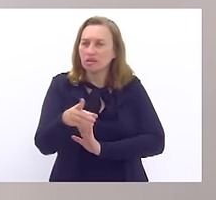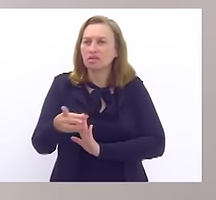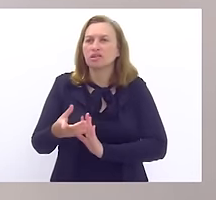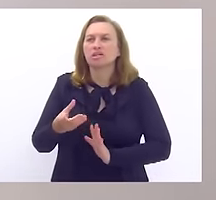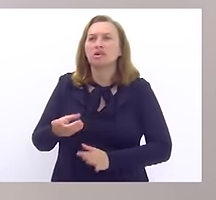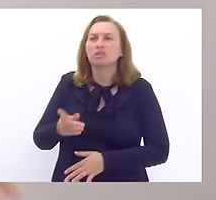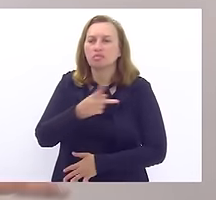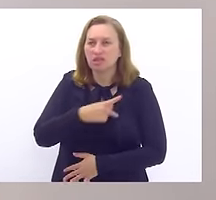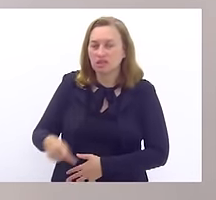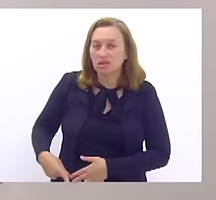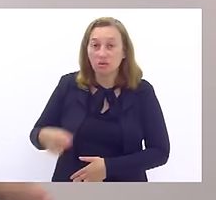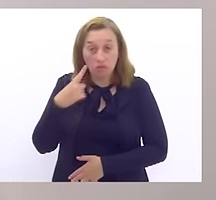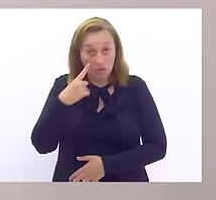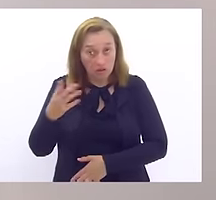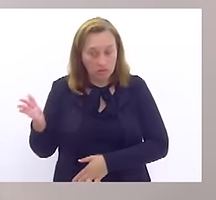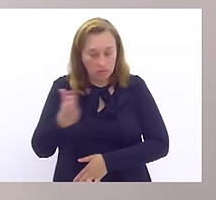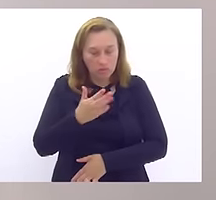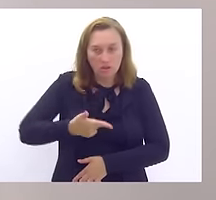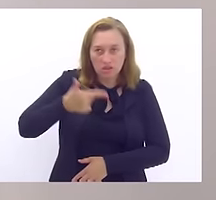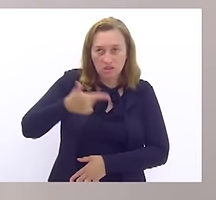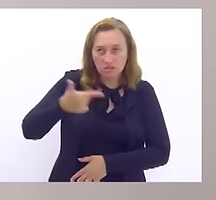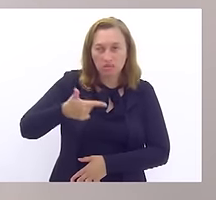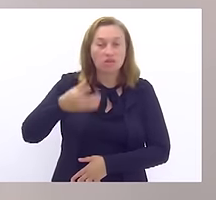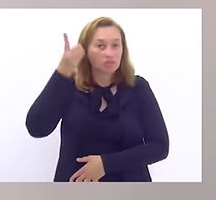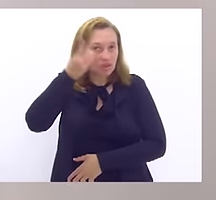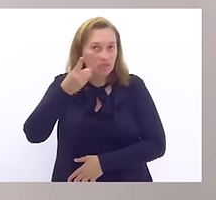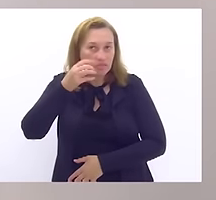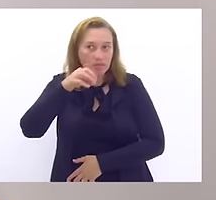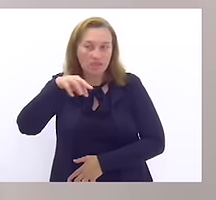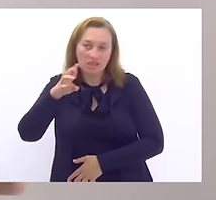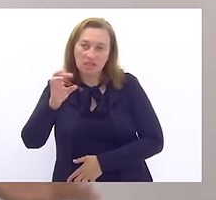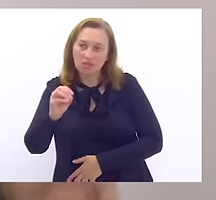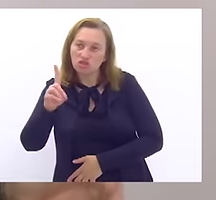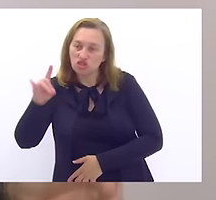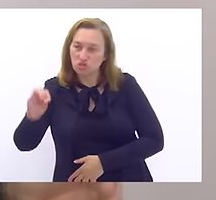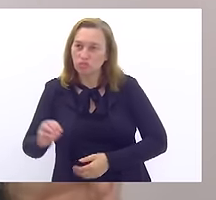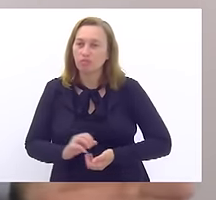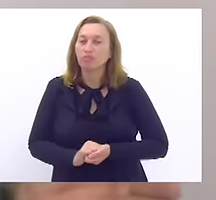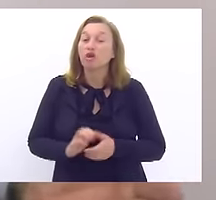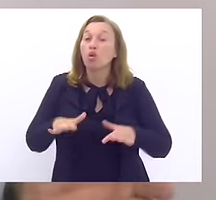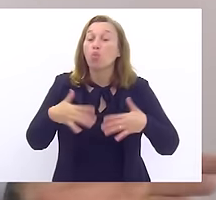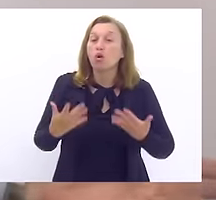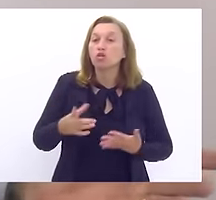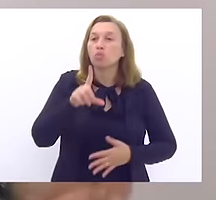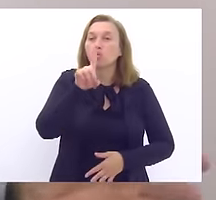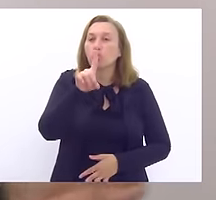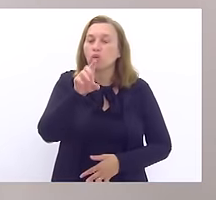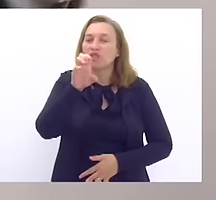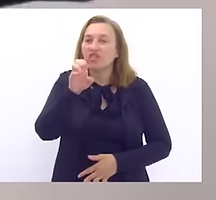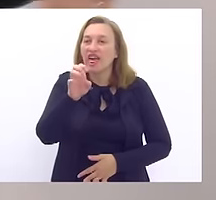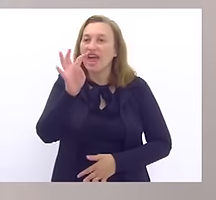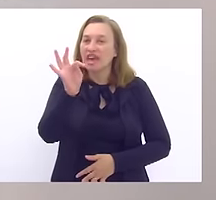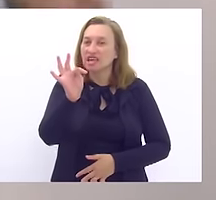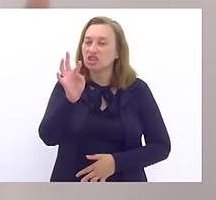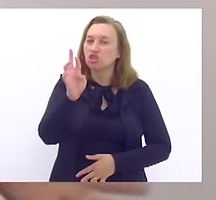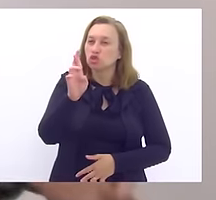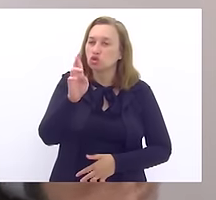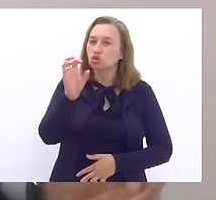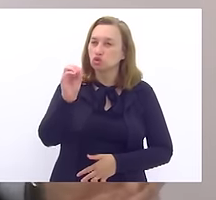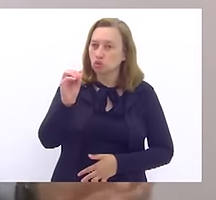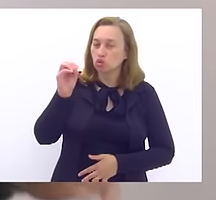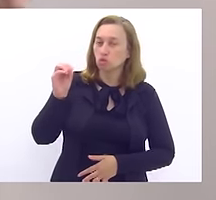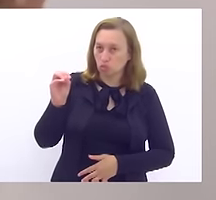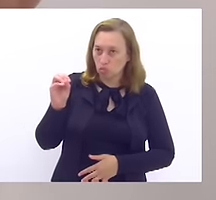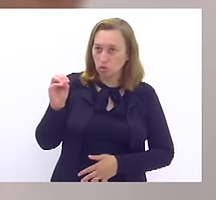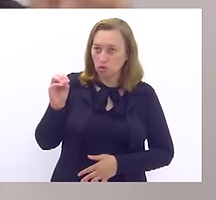por isso agora eu vou além só um segundo Deputado Marcelo Dino quando o Detro né na verdade é um terceirizado um quarteirizado